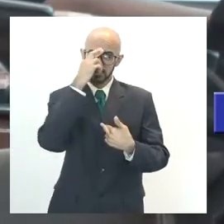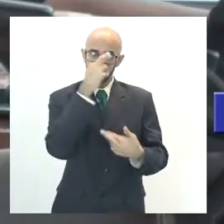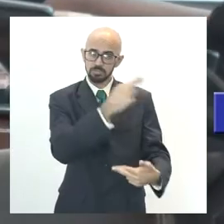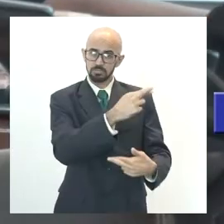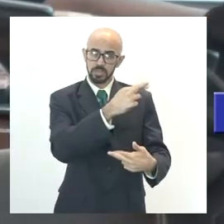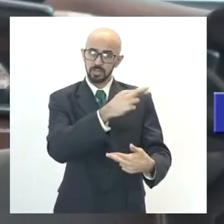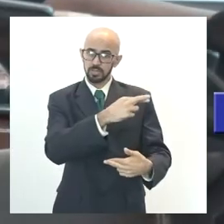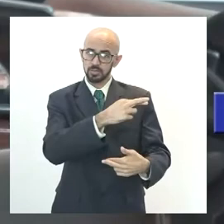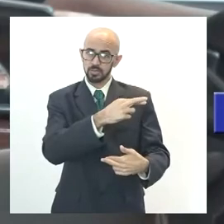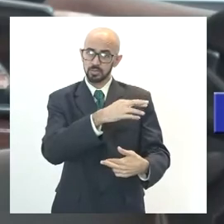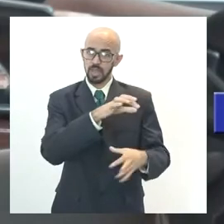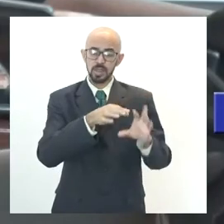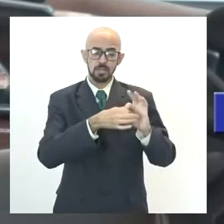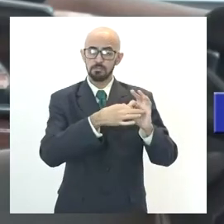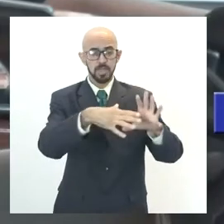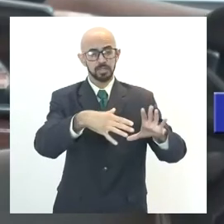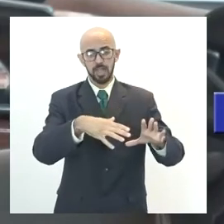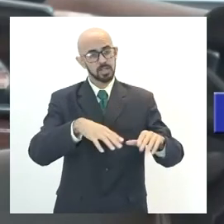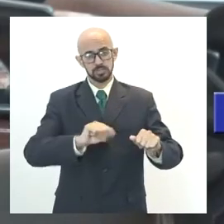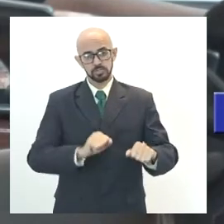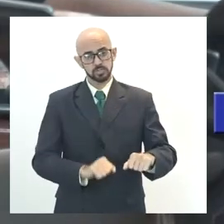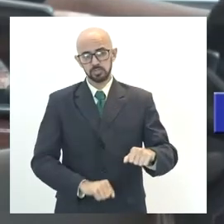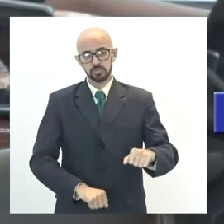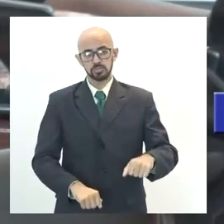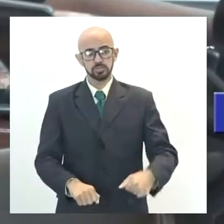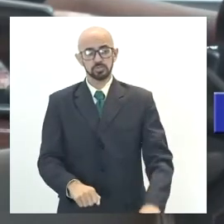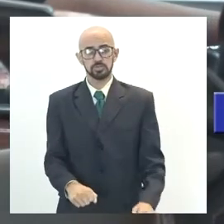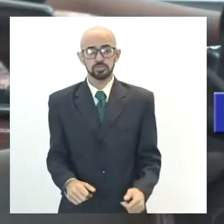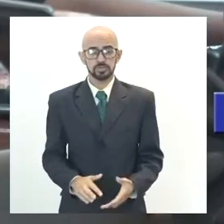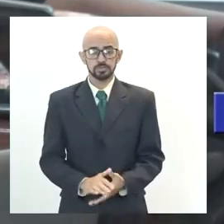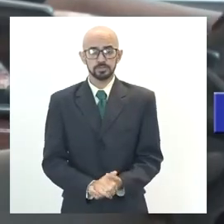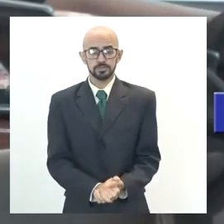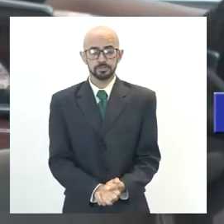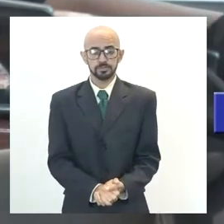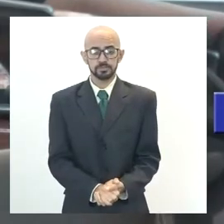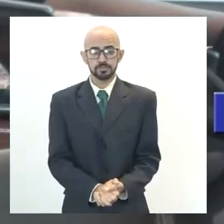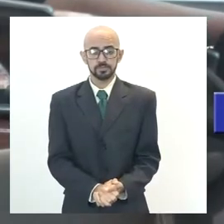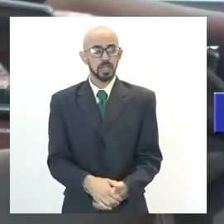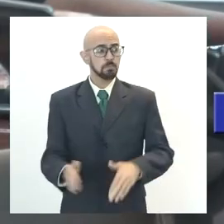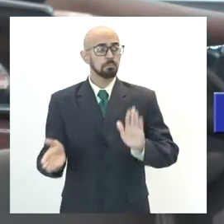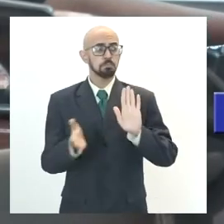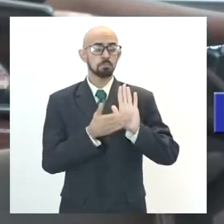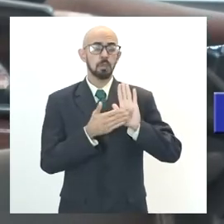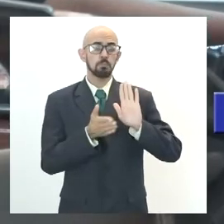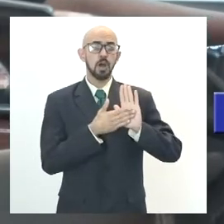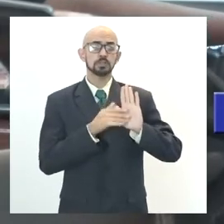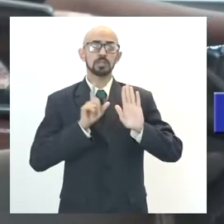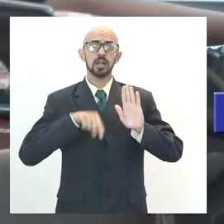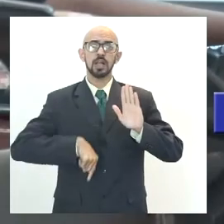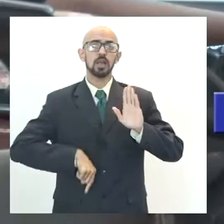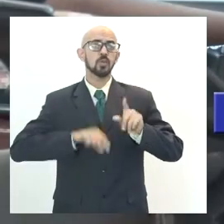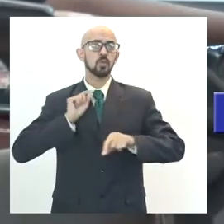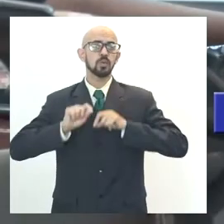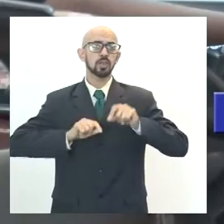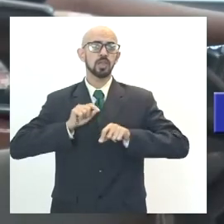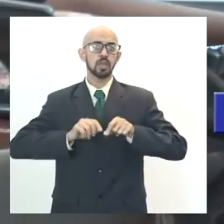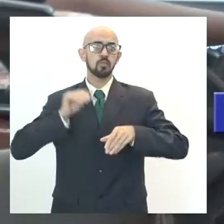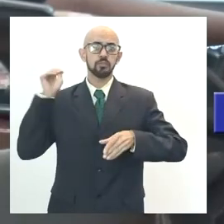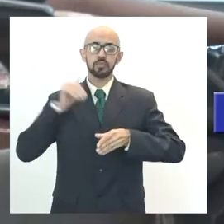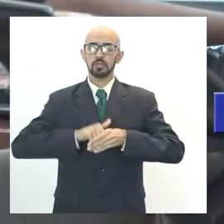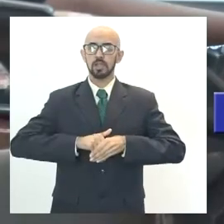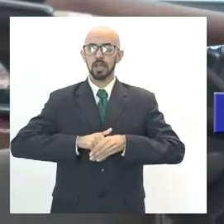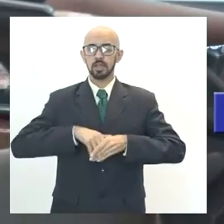da autonomia do gentis Federados Aonde a proposta é votada e